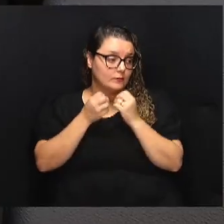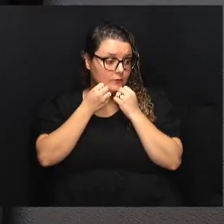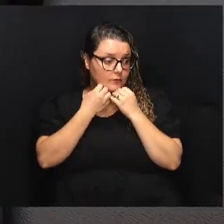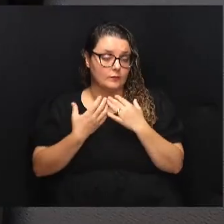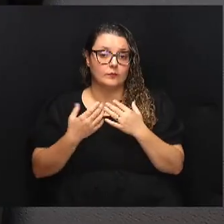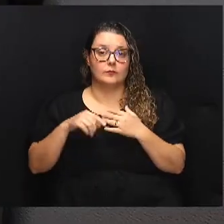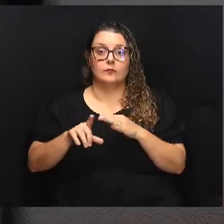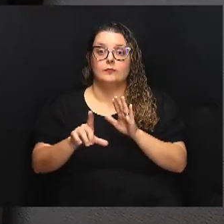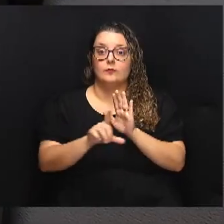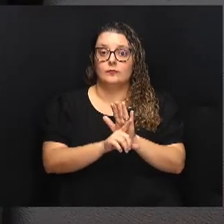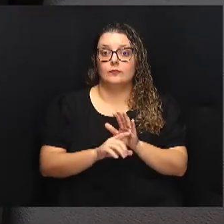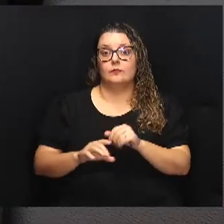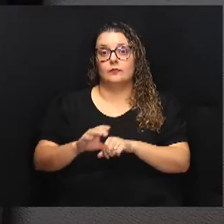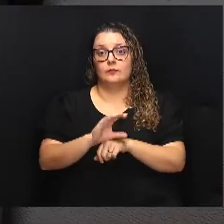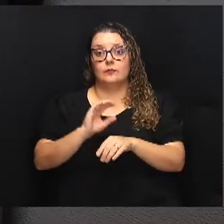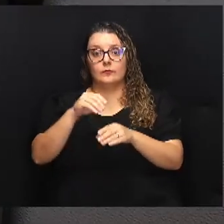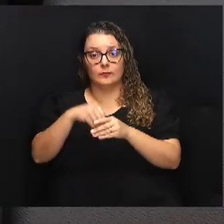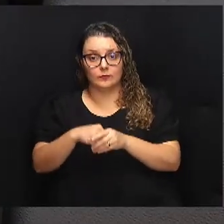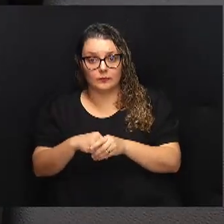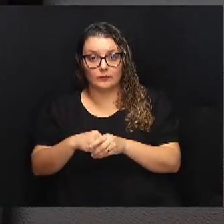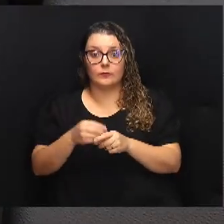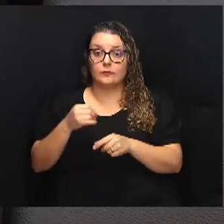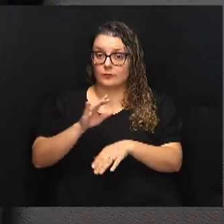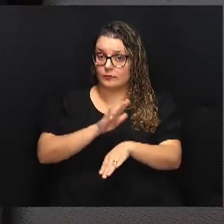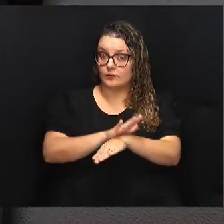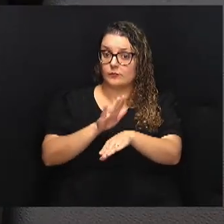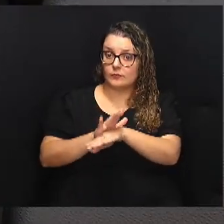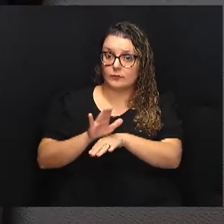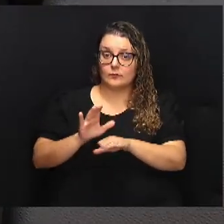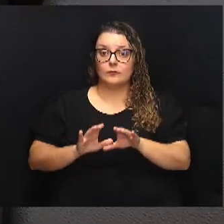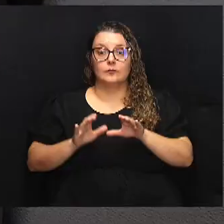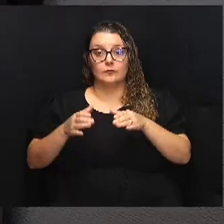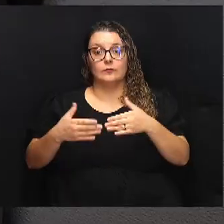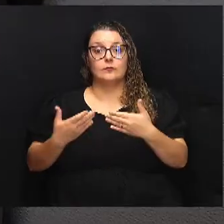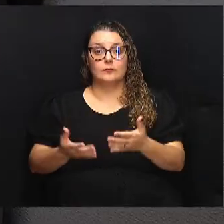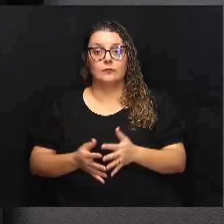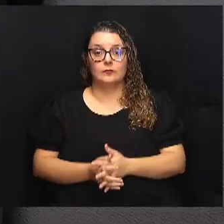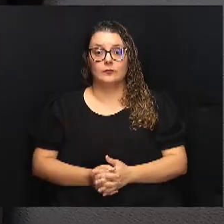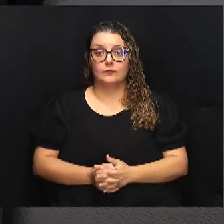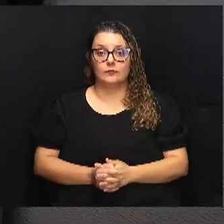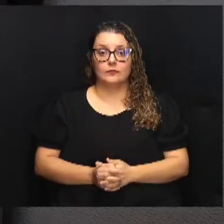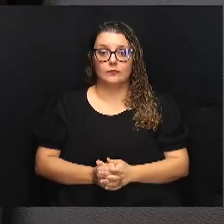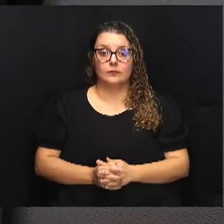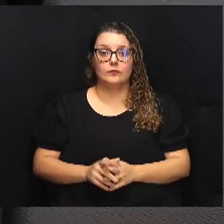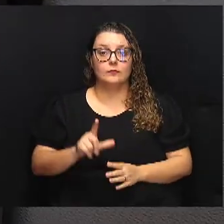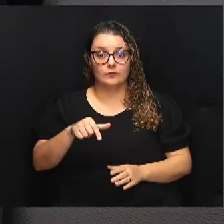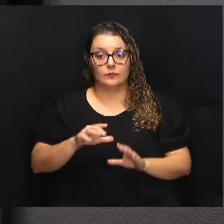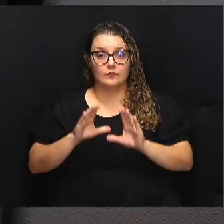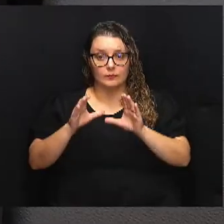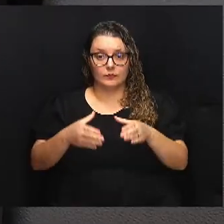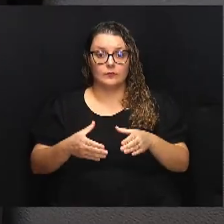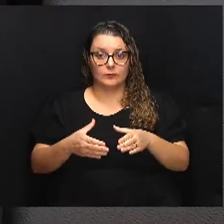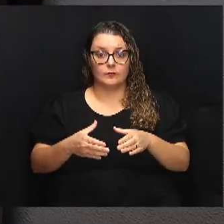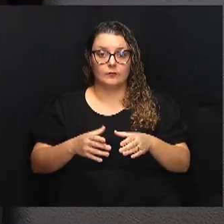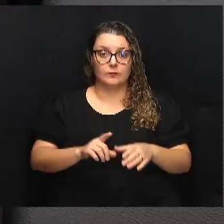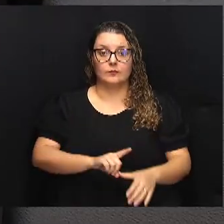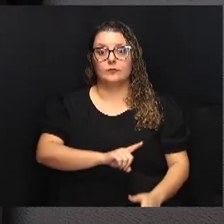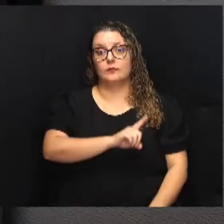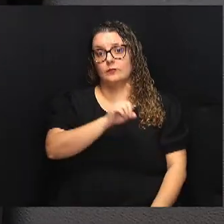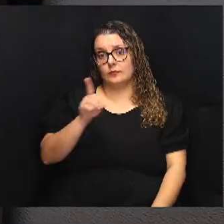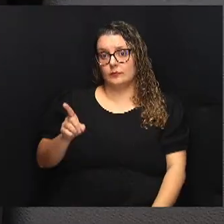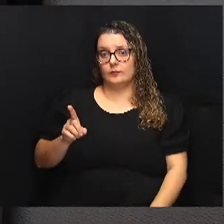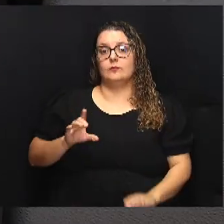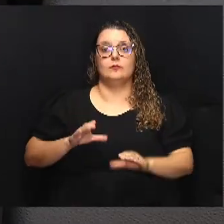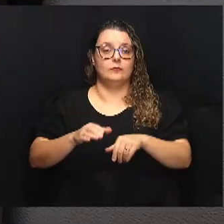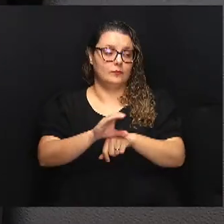é legal, constitucional, se vai ajudar a comunidade, Depois que passa por essa comissão, ele vai para a